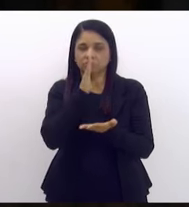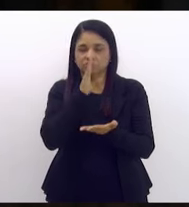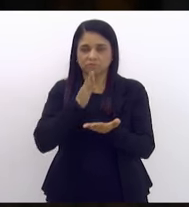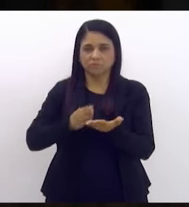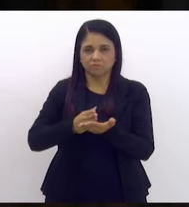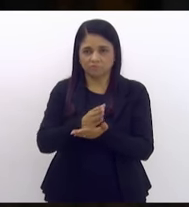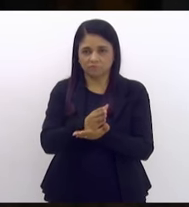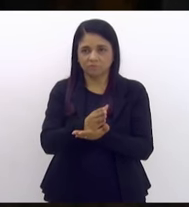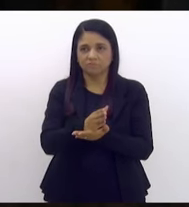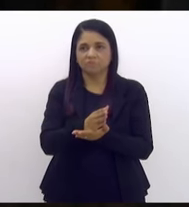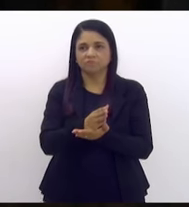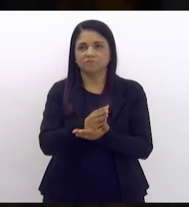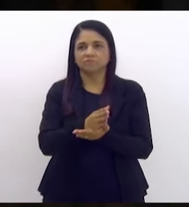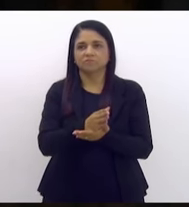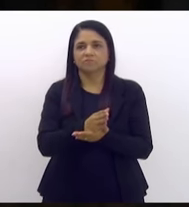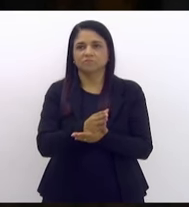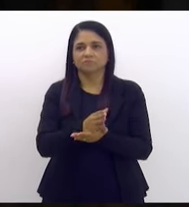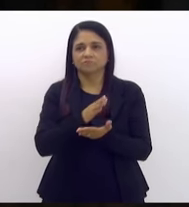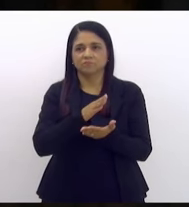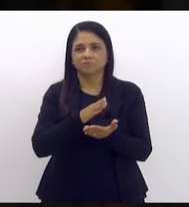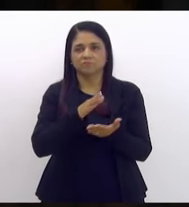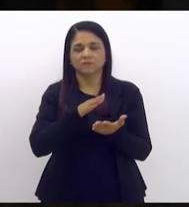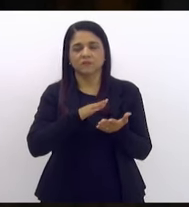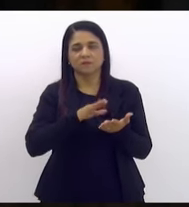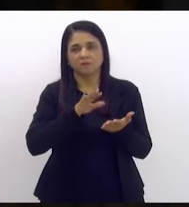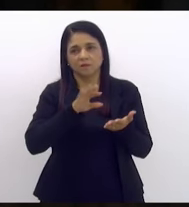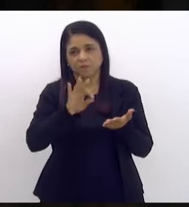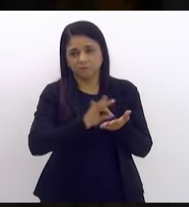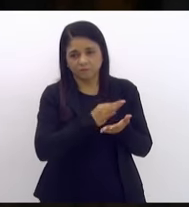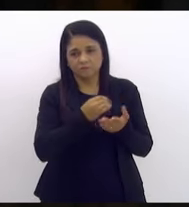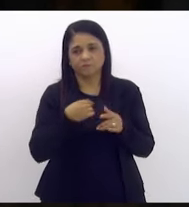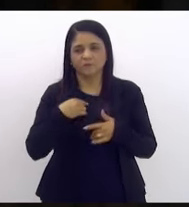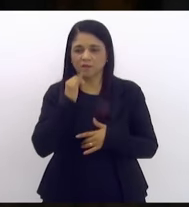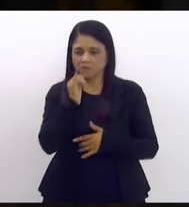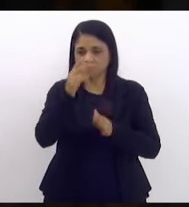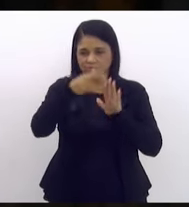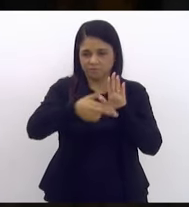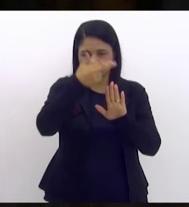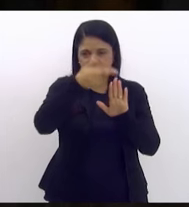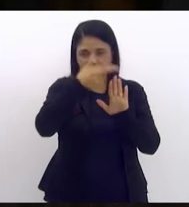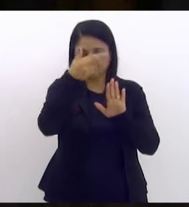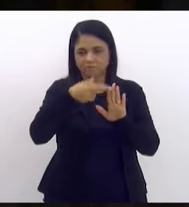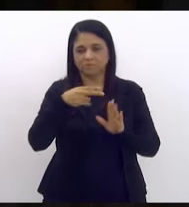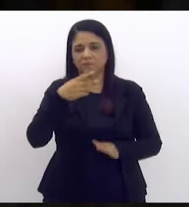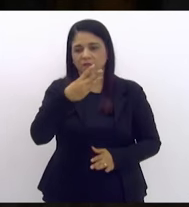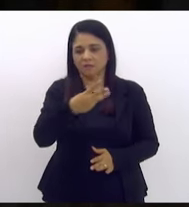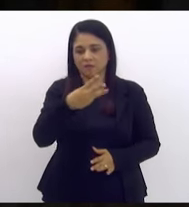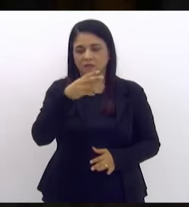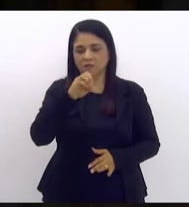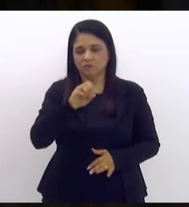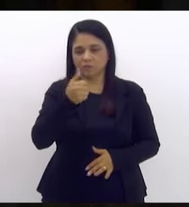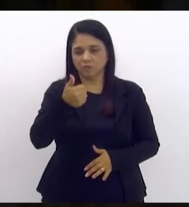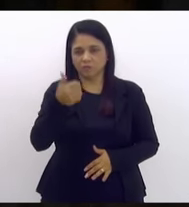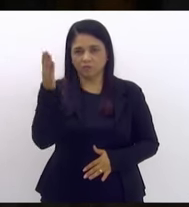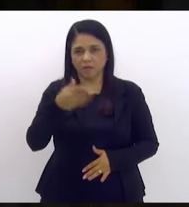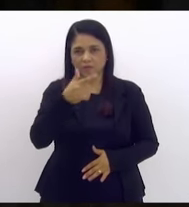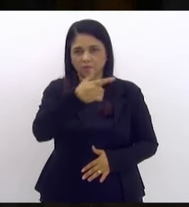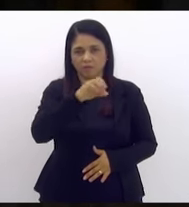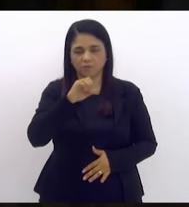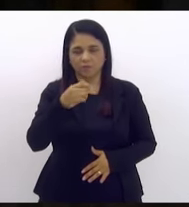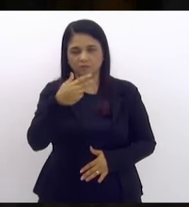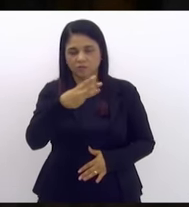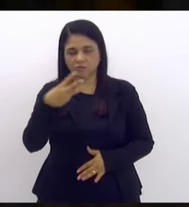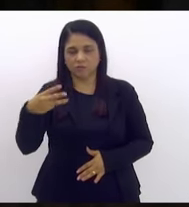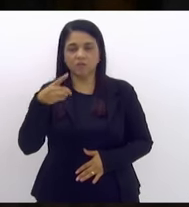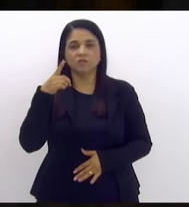estão, aprovado, vai à promulgação. Anuncio o projeto de resolução número 381 de 23, de autoria do deputado